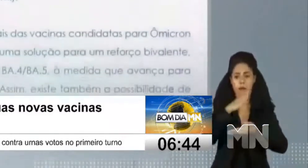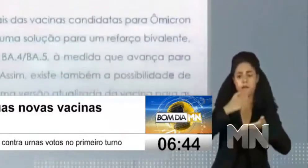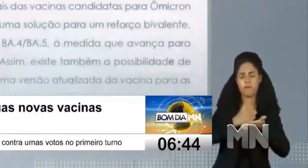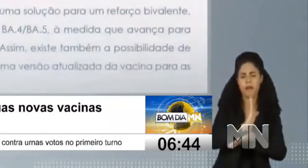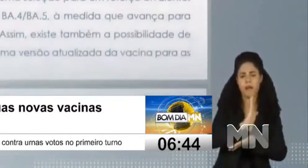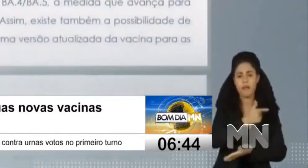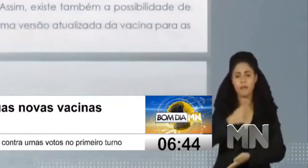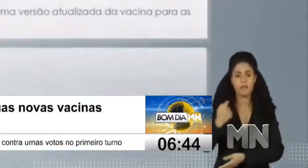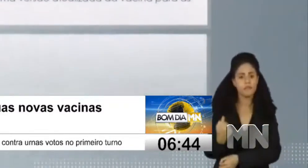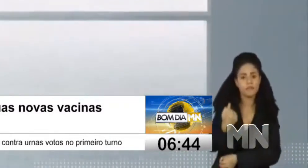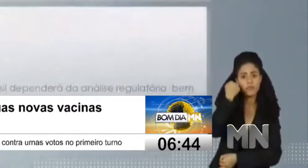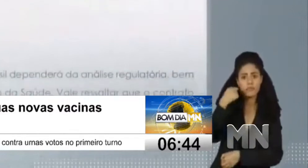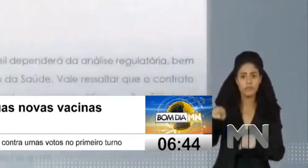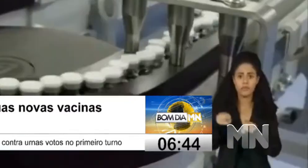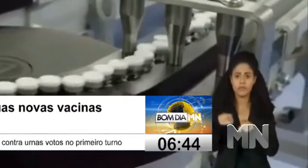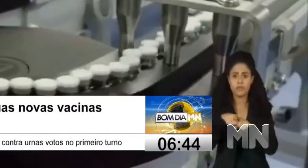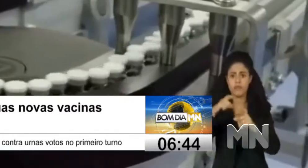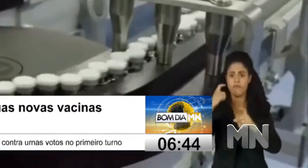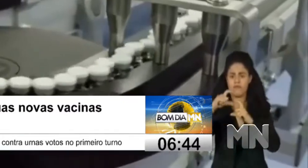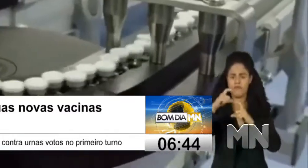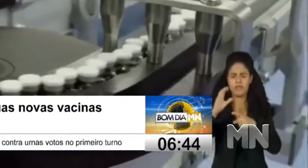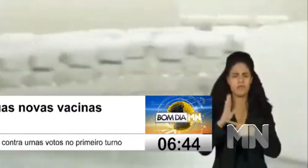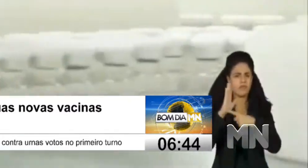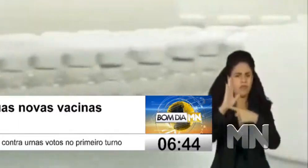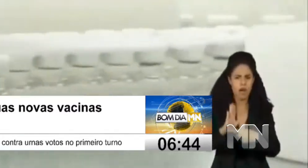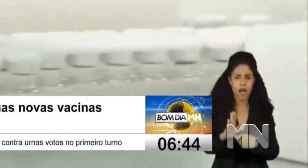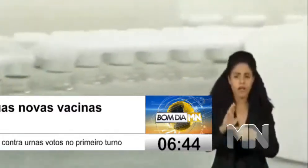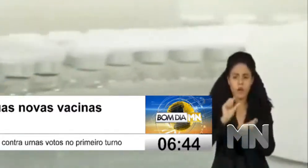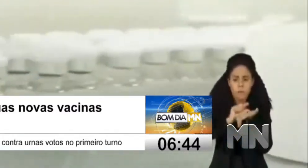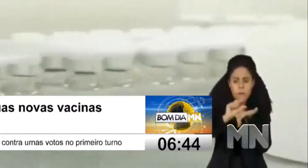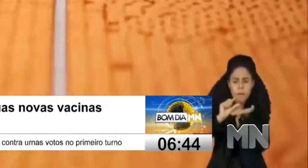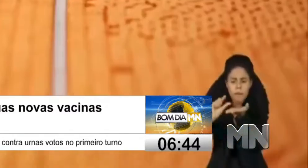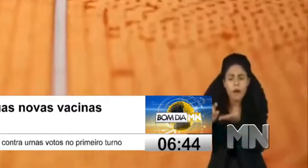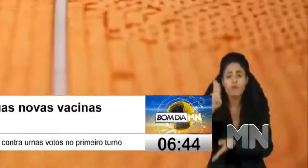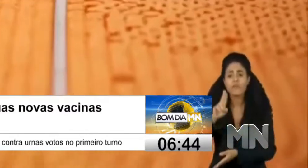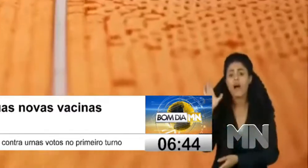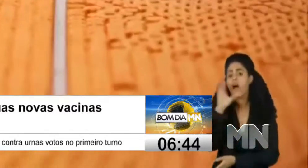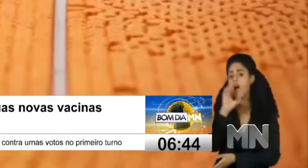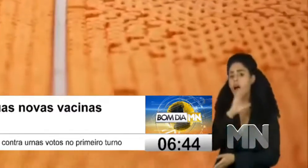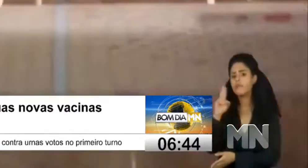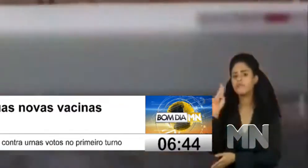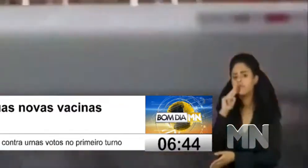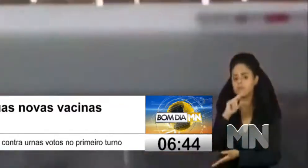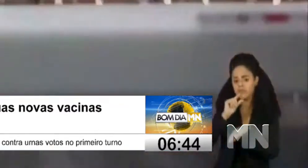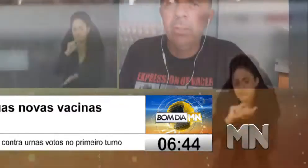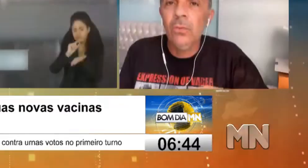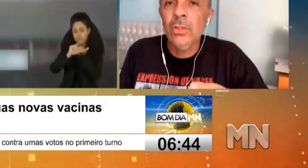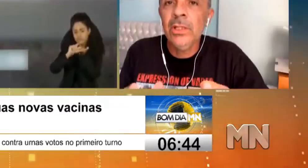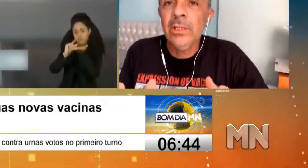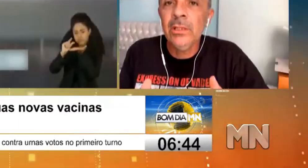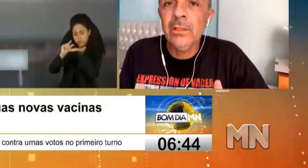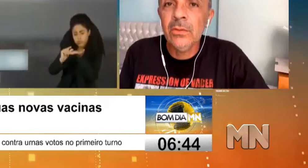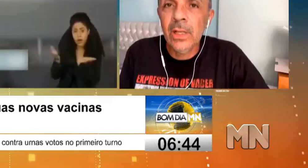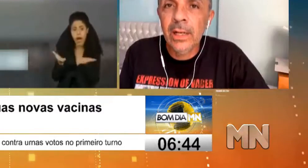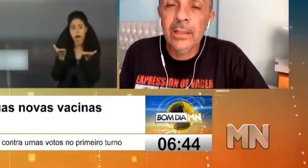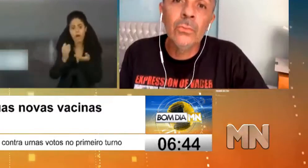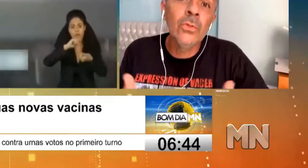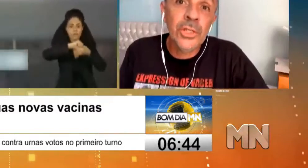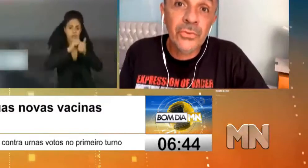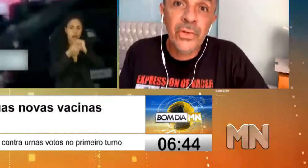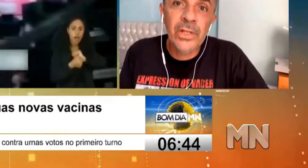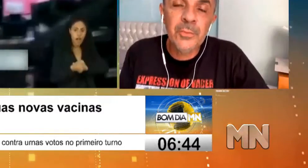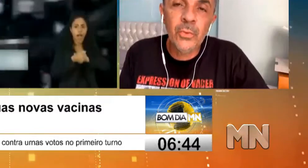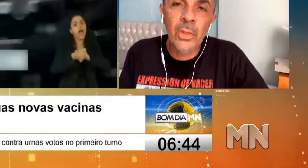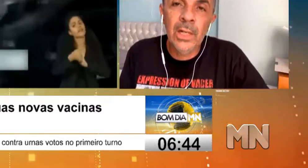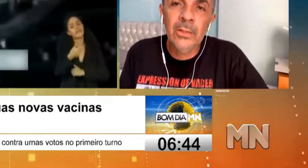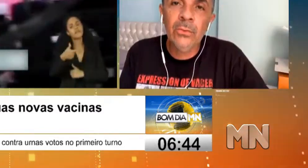Estados Unidos, Canadá, Reino Unido, União Europeia já utilizam essa vacinação, né? O que